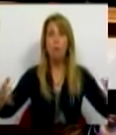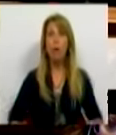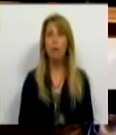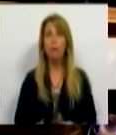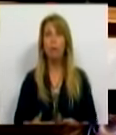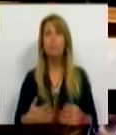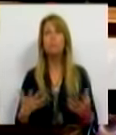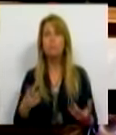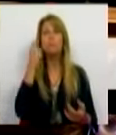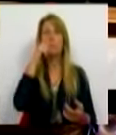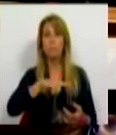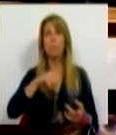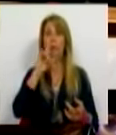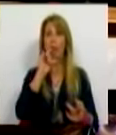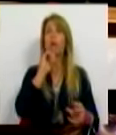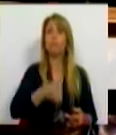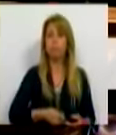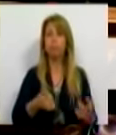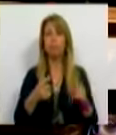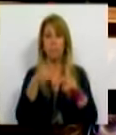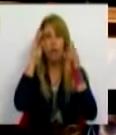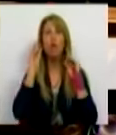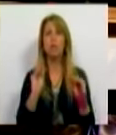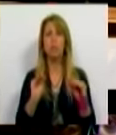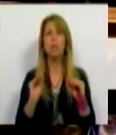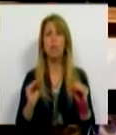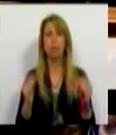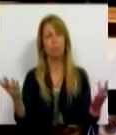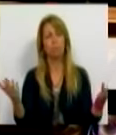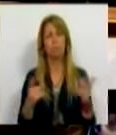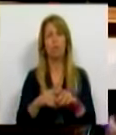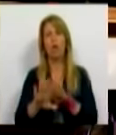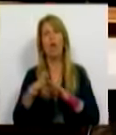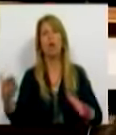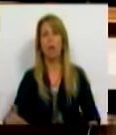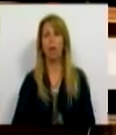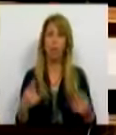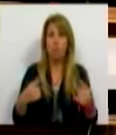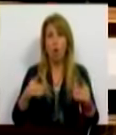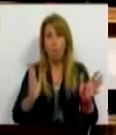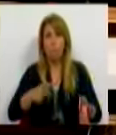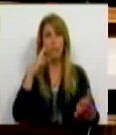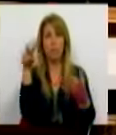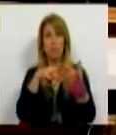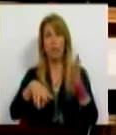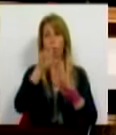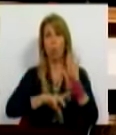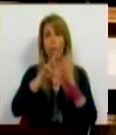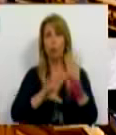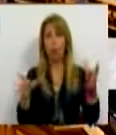reprovou na educação foi a direita, senhores deputados. É só ler o último relatório do Conselho Nacional de Educação que diz lá tudo isto.